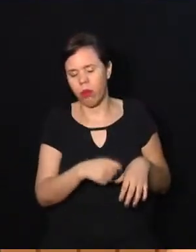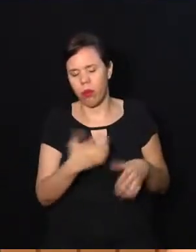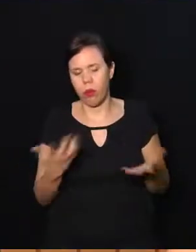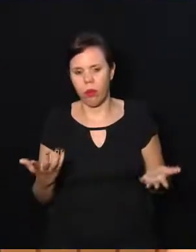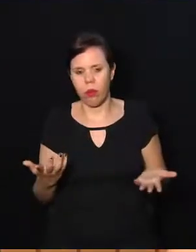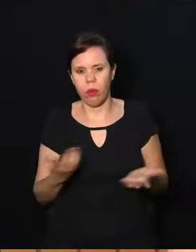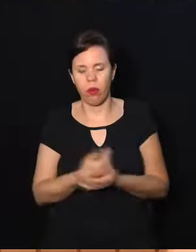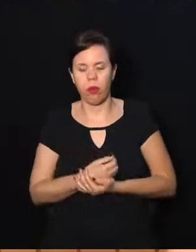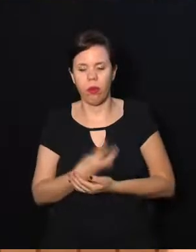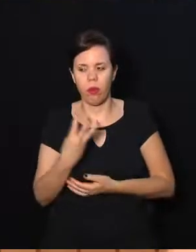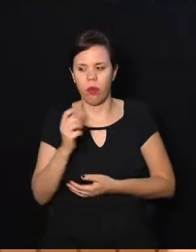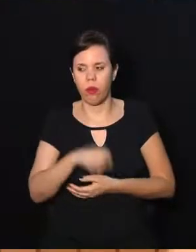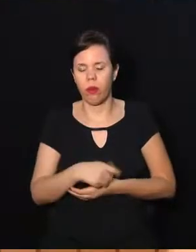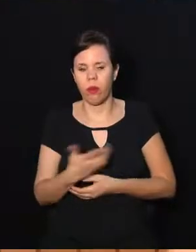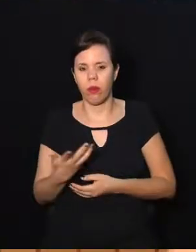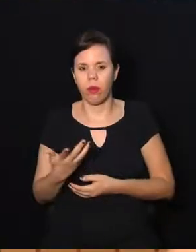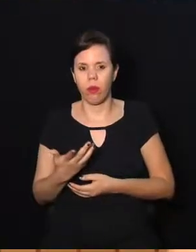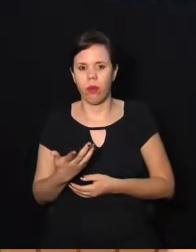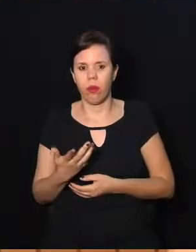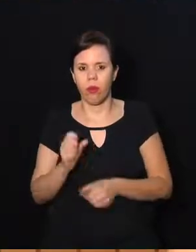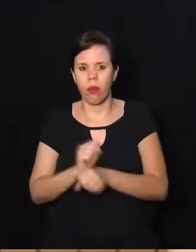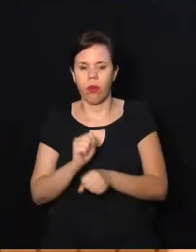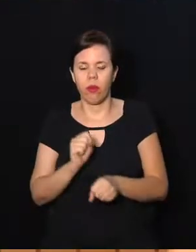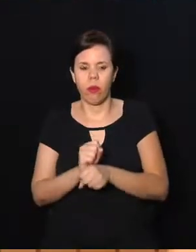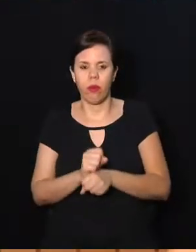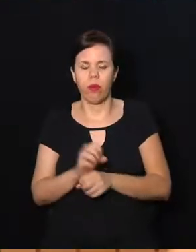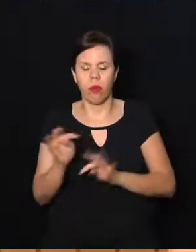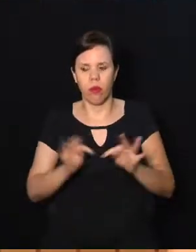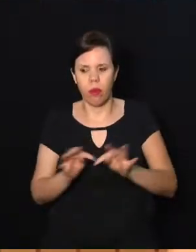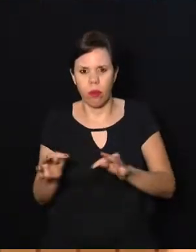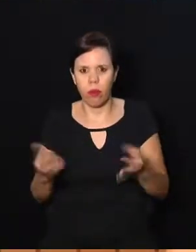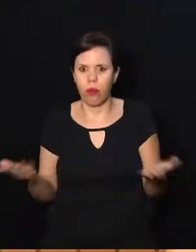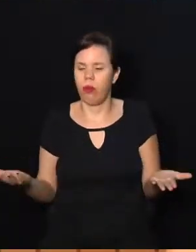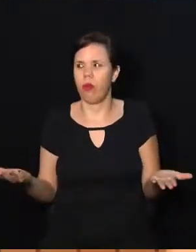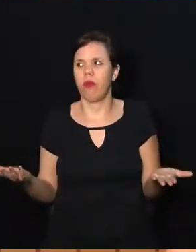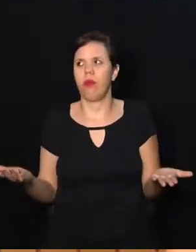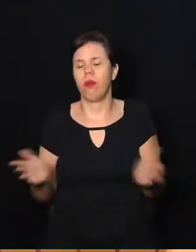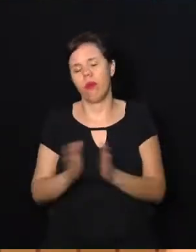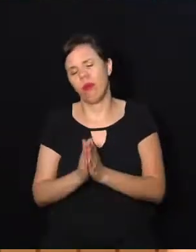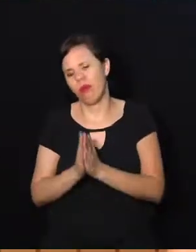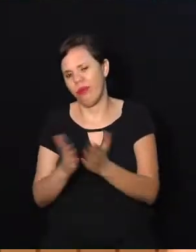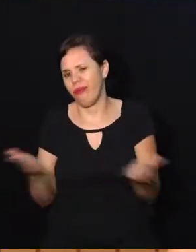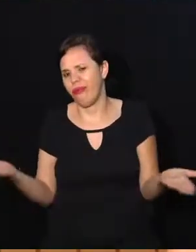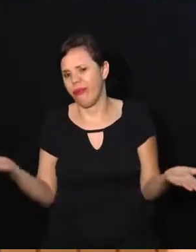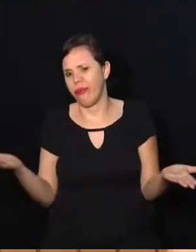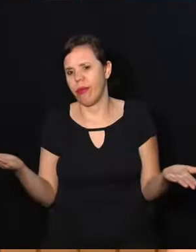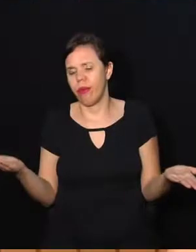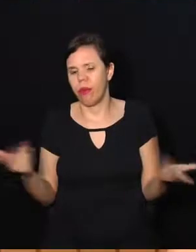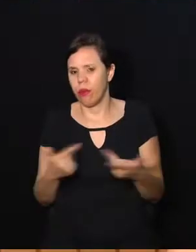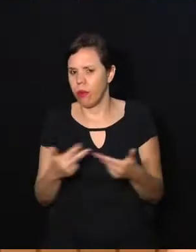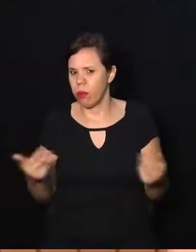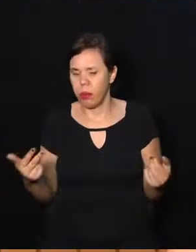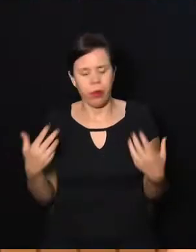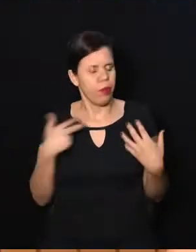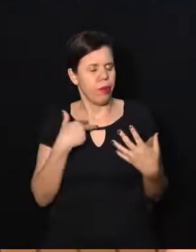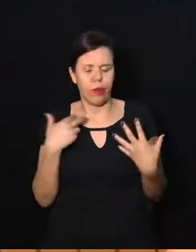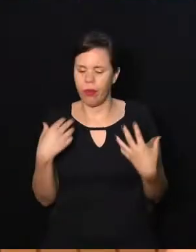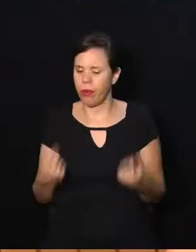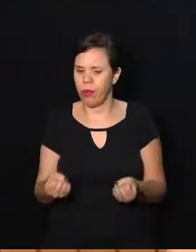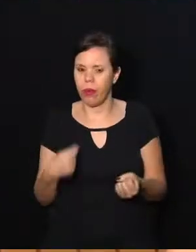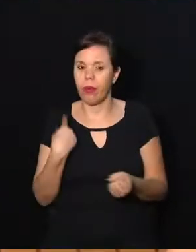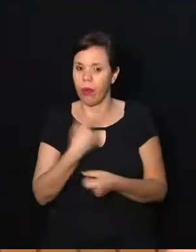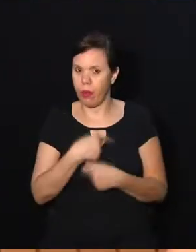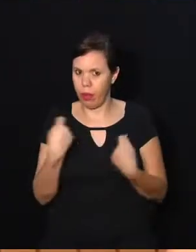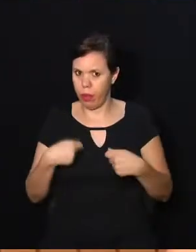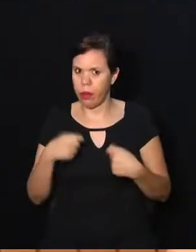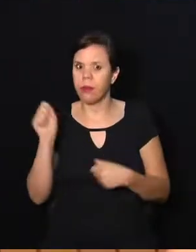depois mais 3 meses para o exame, depois para o tratamento, pelo amor de Deus. São coisas inaceitáveis que nós